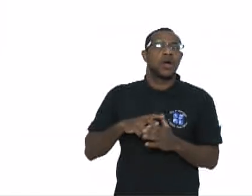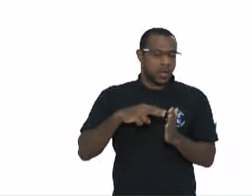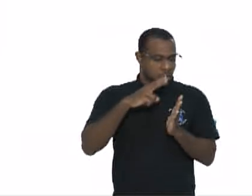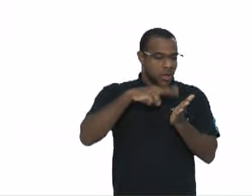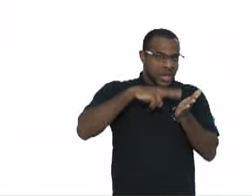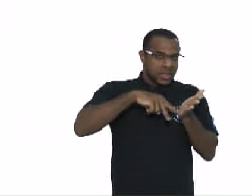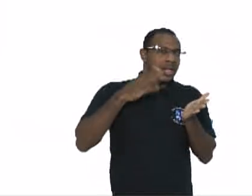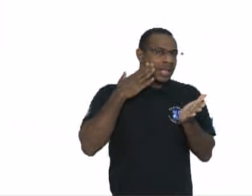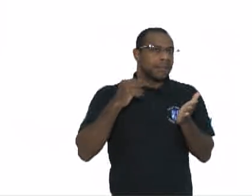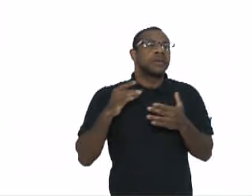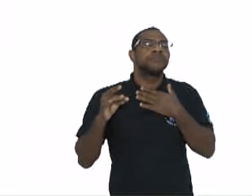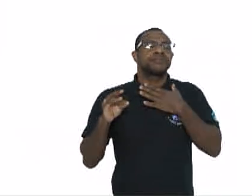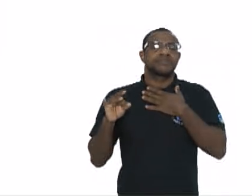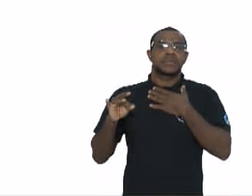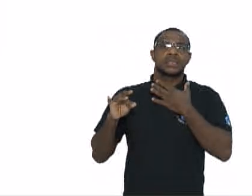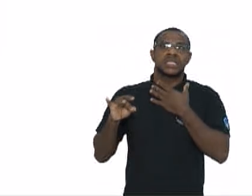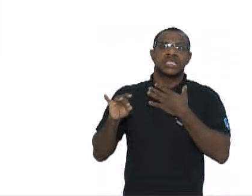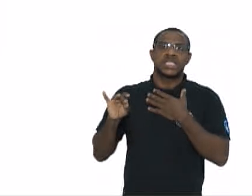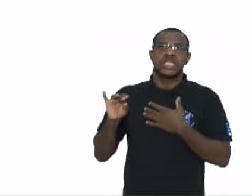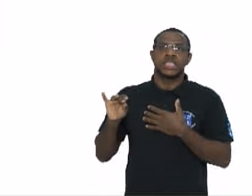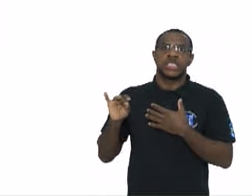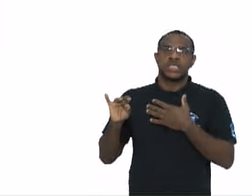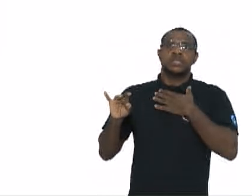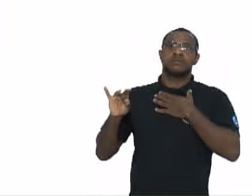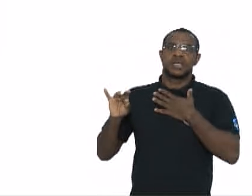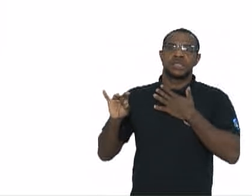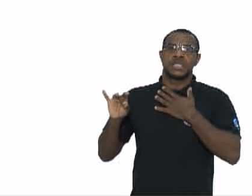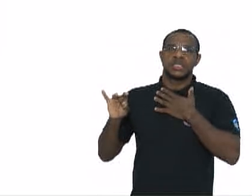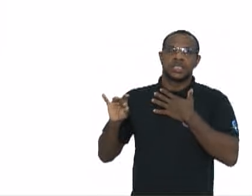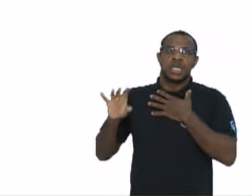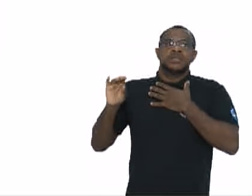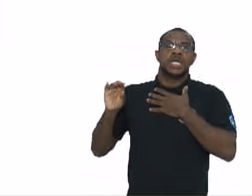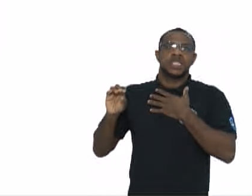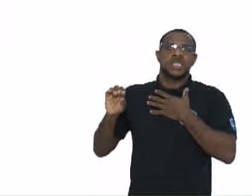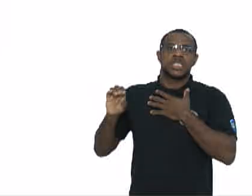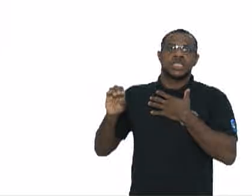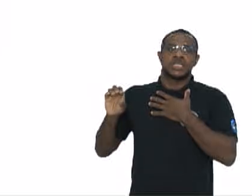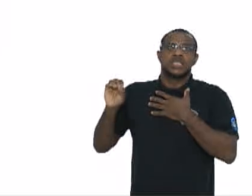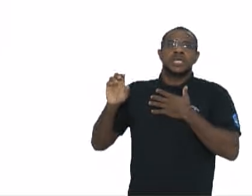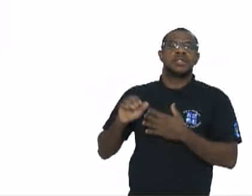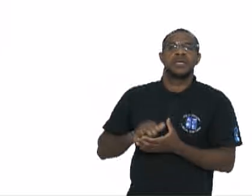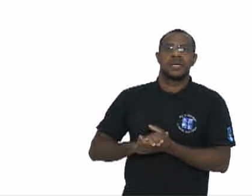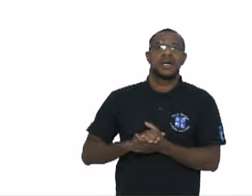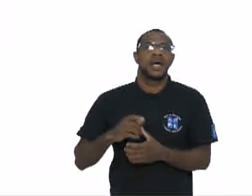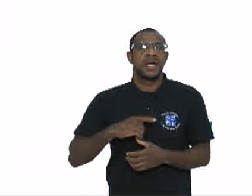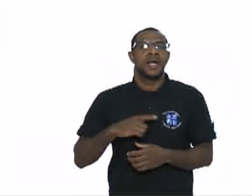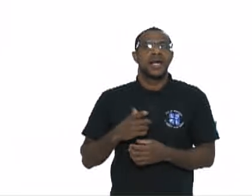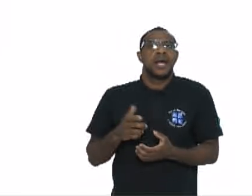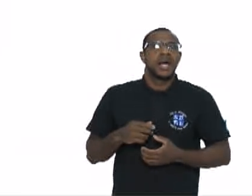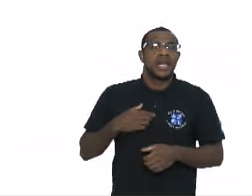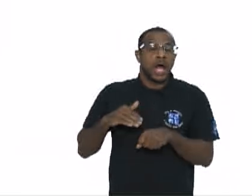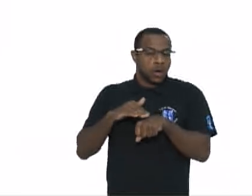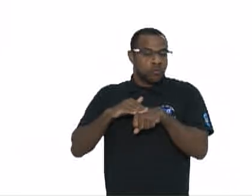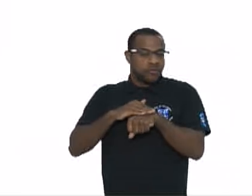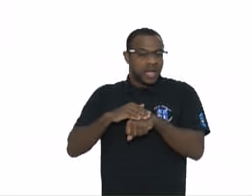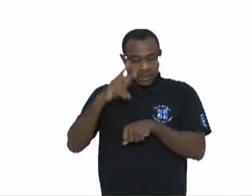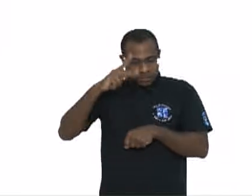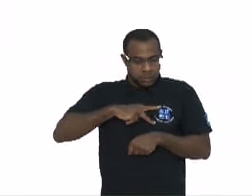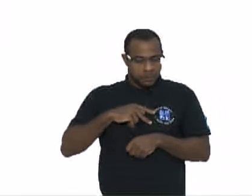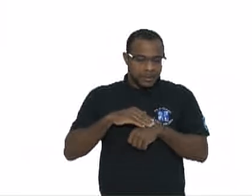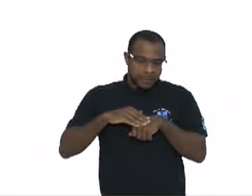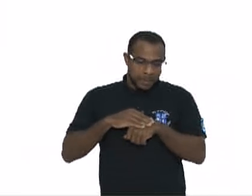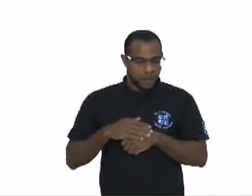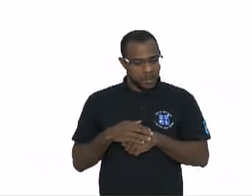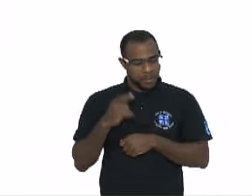cada soluço seu queixo abalava. Ela o apoiava nas mãos. Também ela conversa consigo própria.